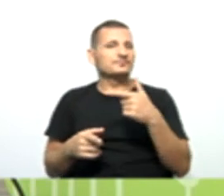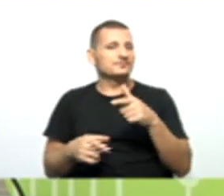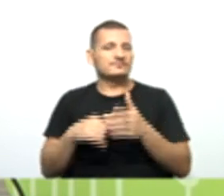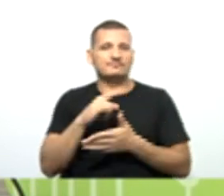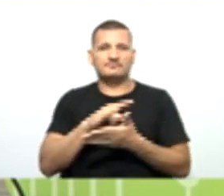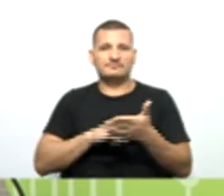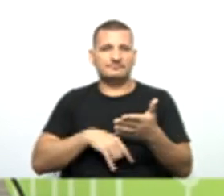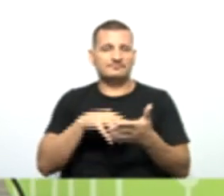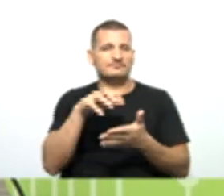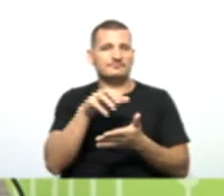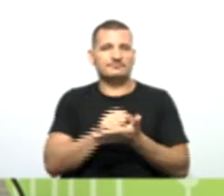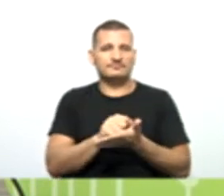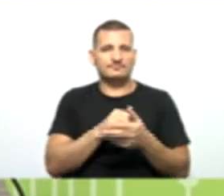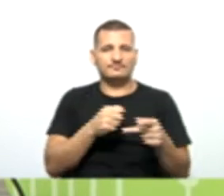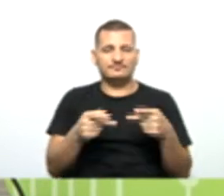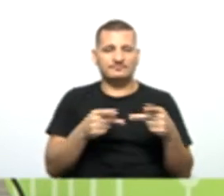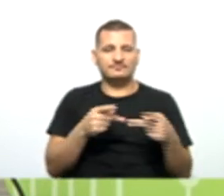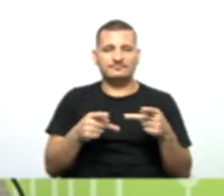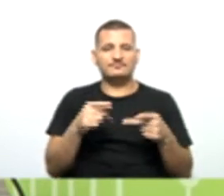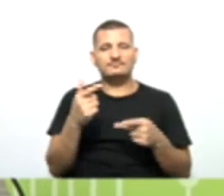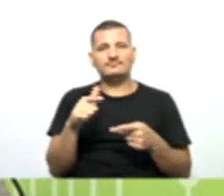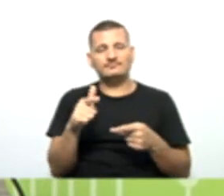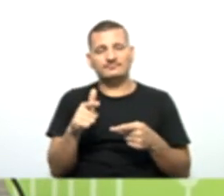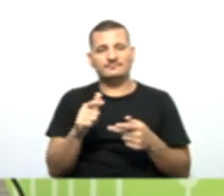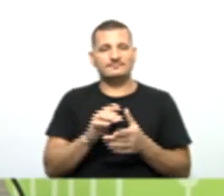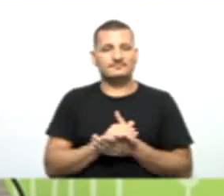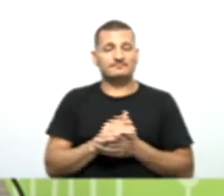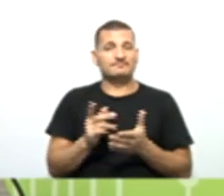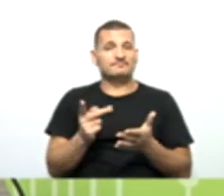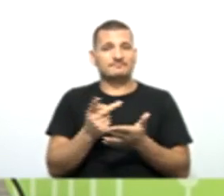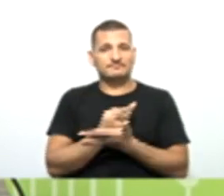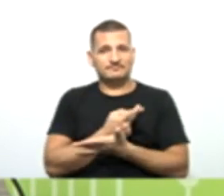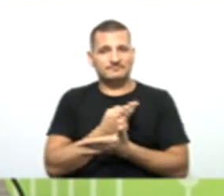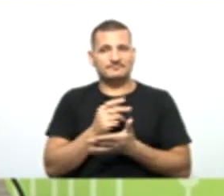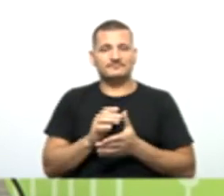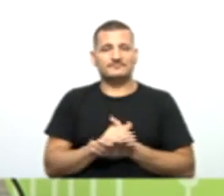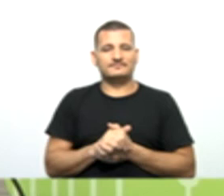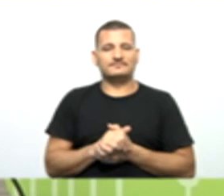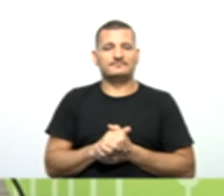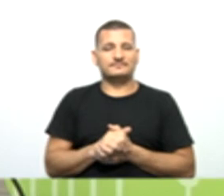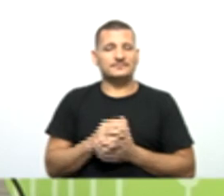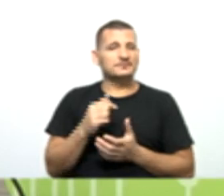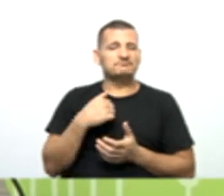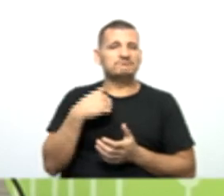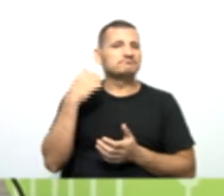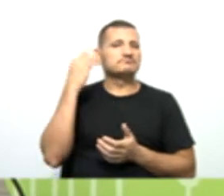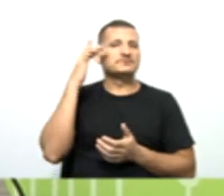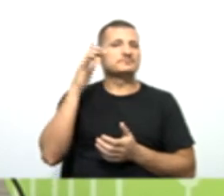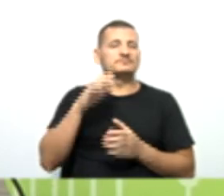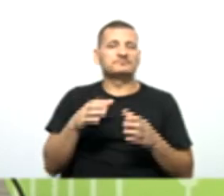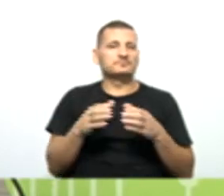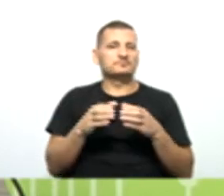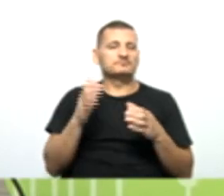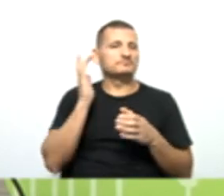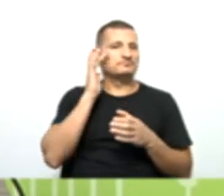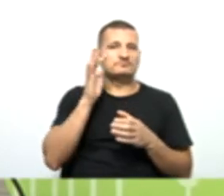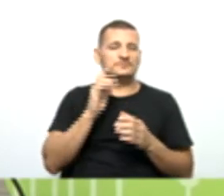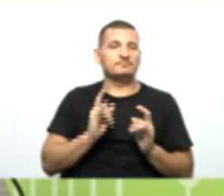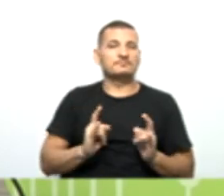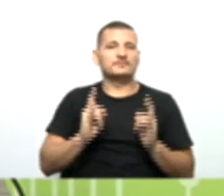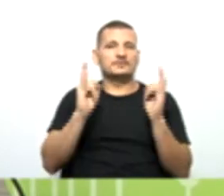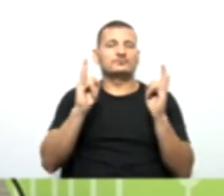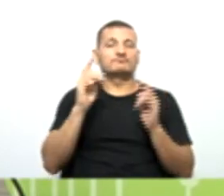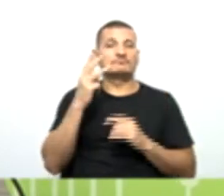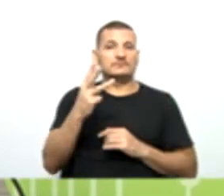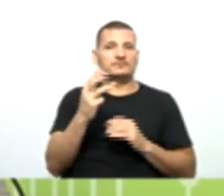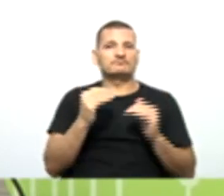documentação desse projeto, né, dessas atividades. O que aconteceu? A gente não sabia, a equipe não sabia, um prédio de 3